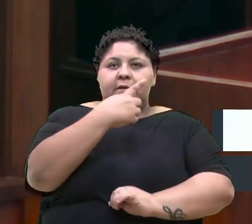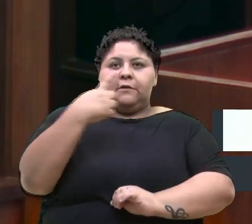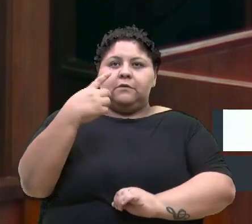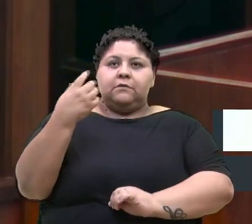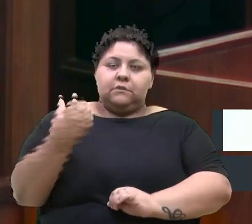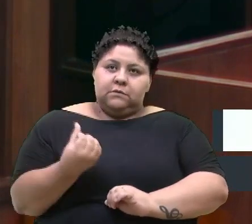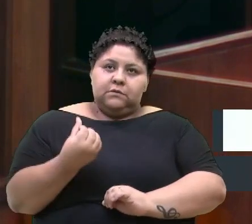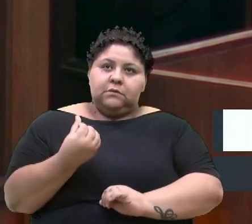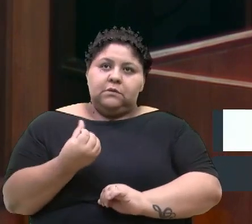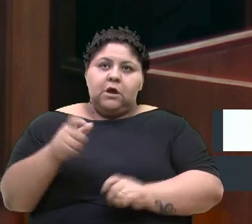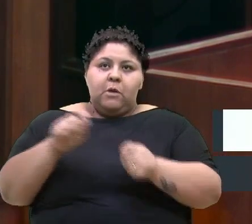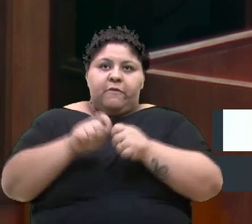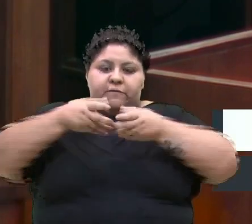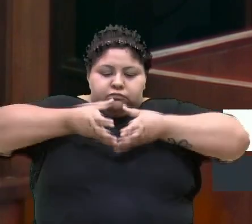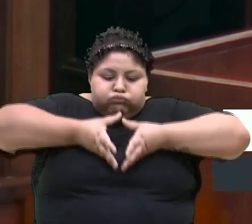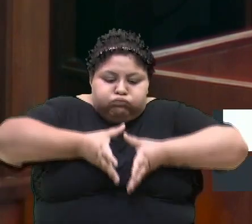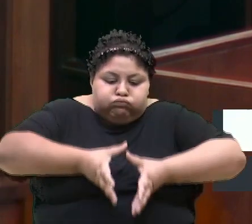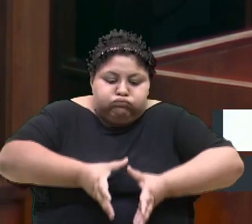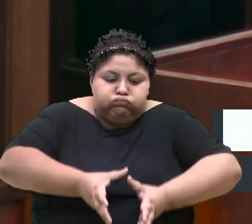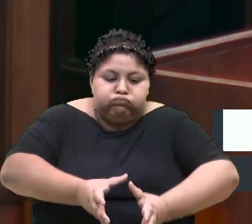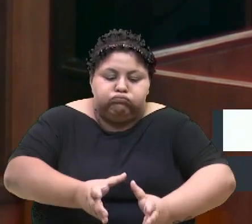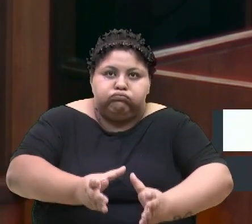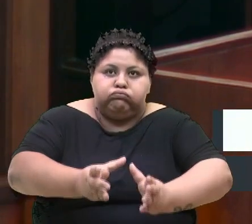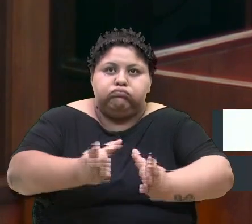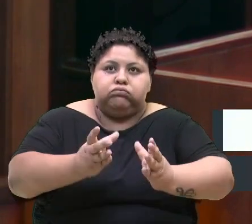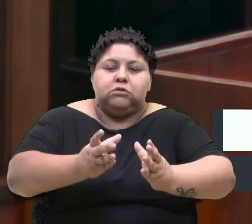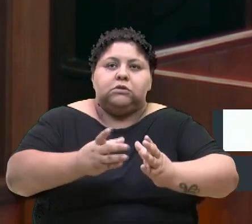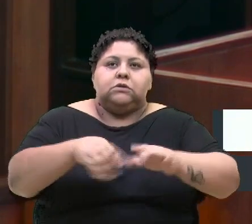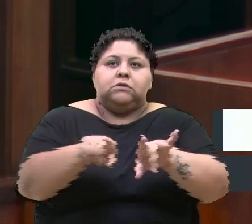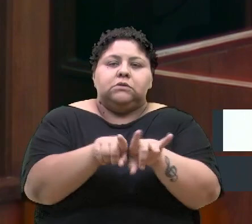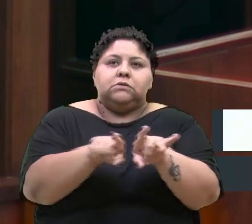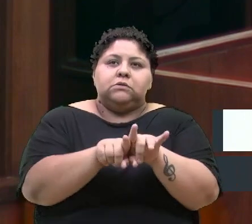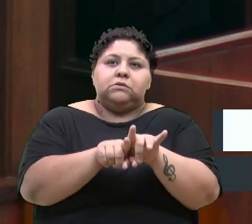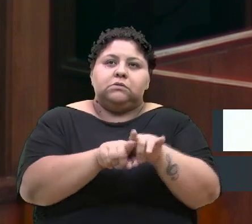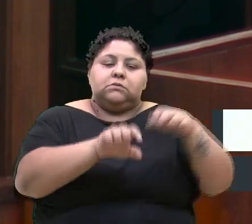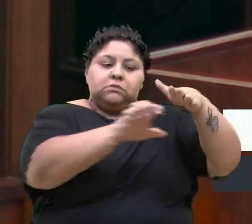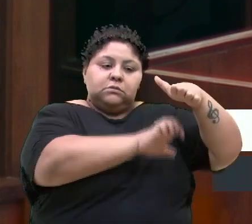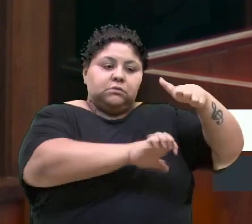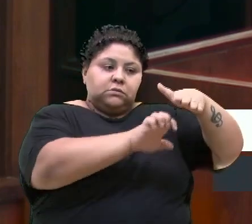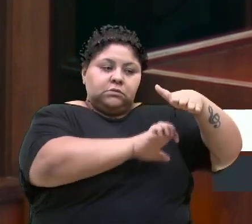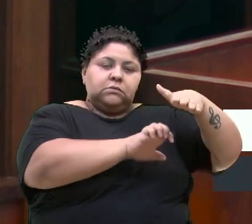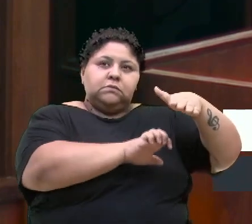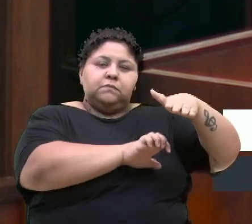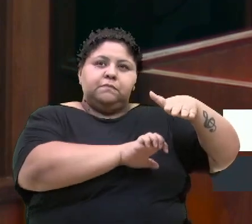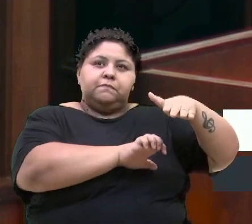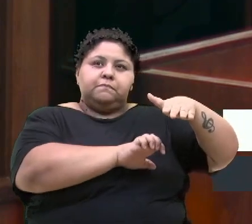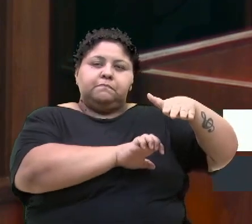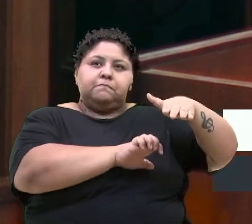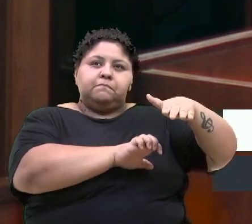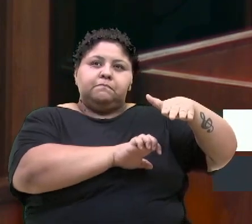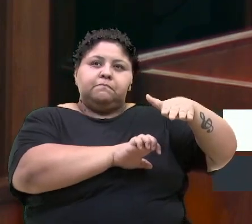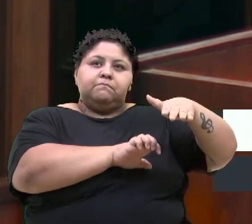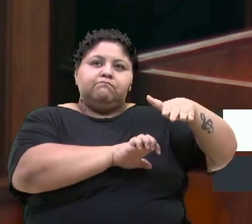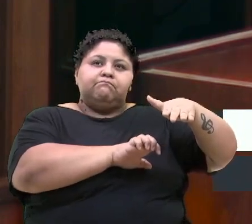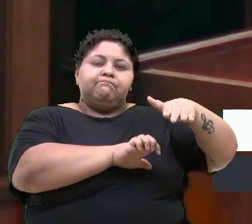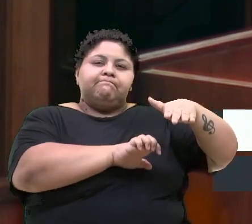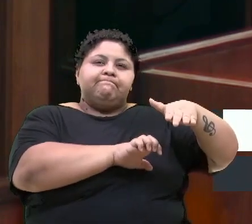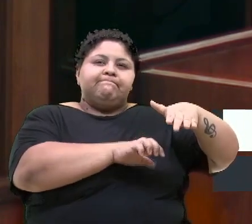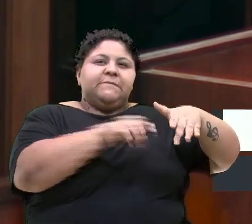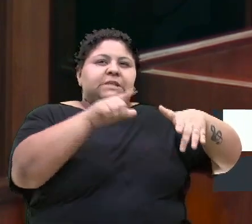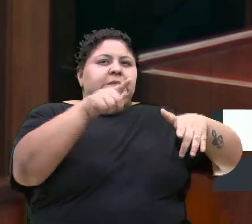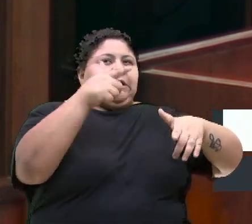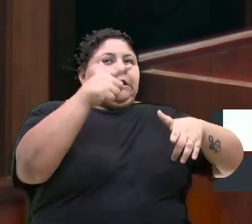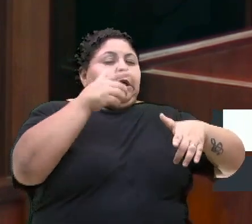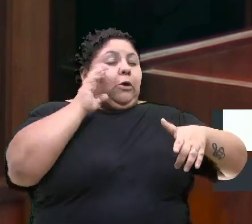uma tubulação para conduzir o seu gás para as empresas, está falhando aí